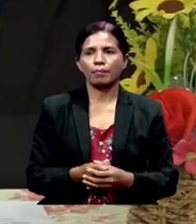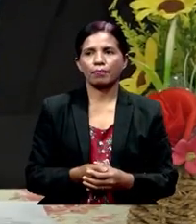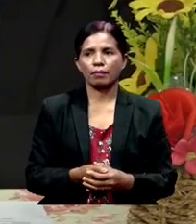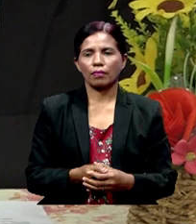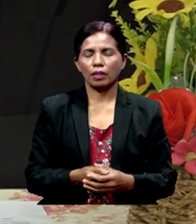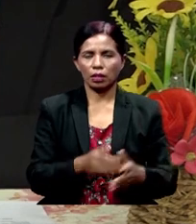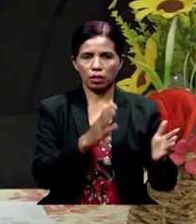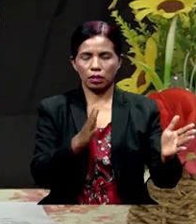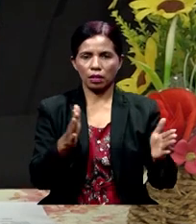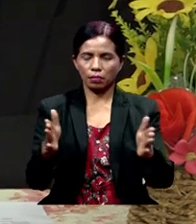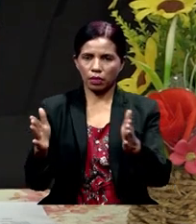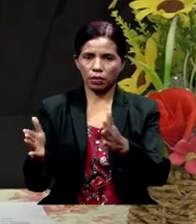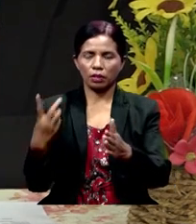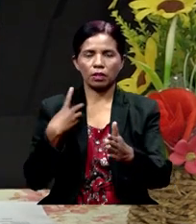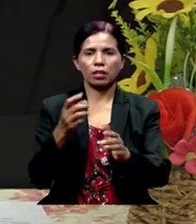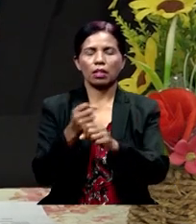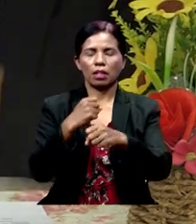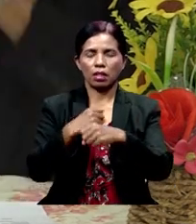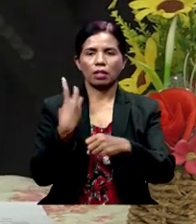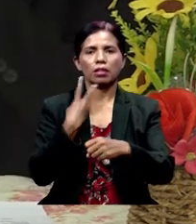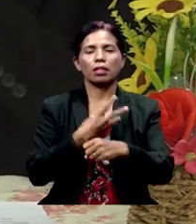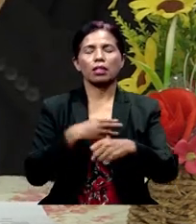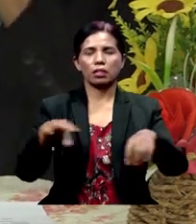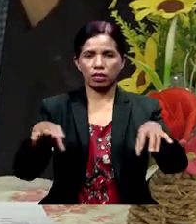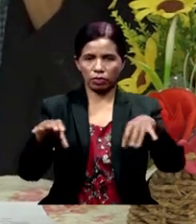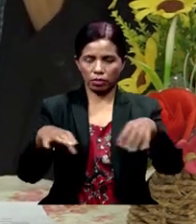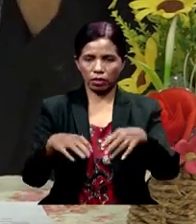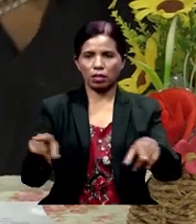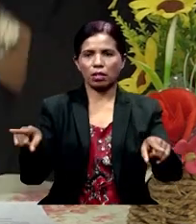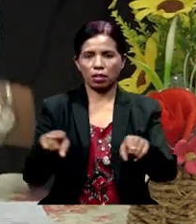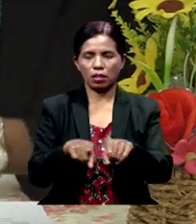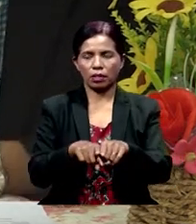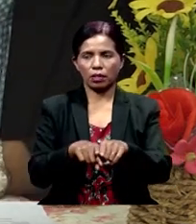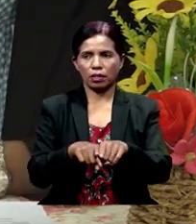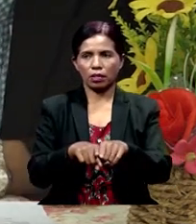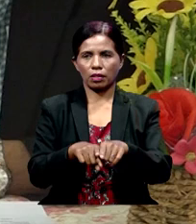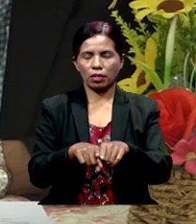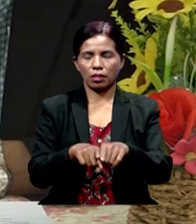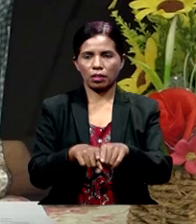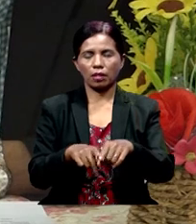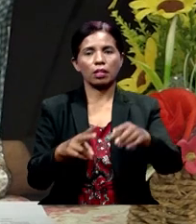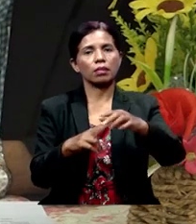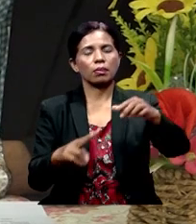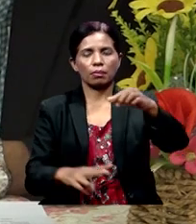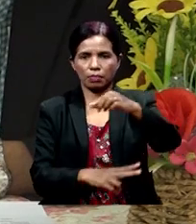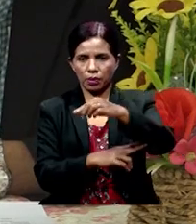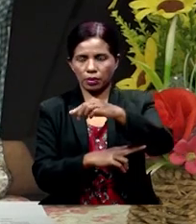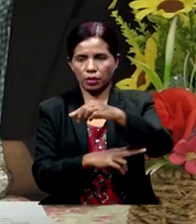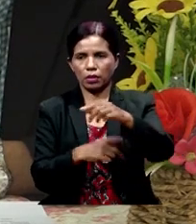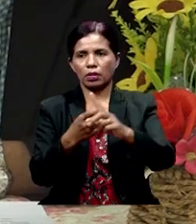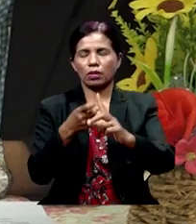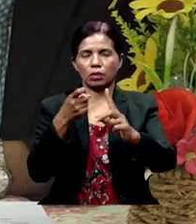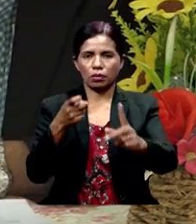ia processo ita halau ita neknar anesan jembatan ka ponti usi